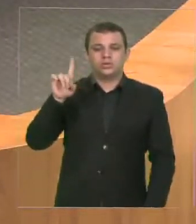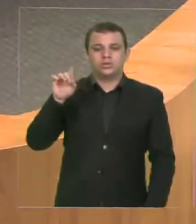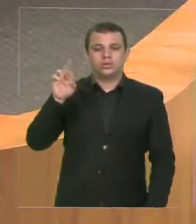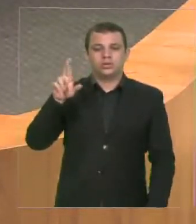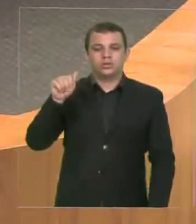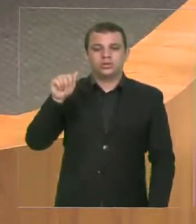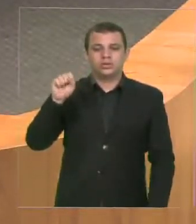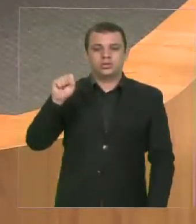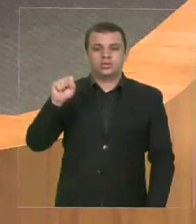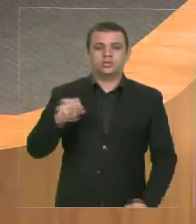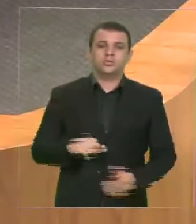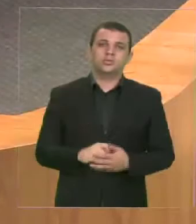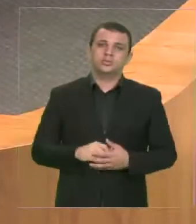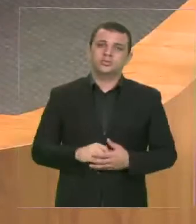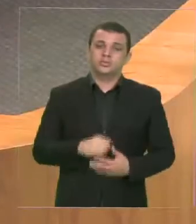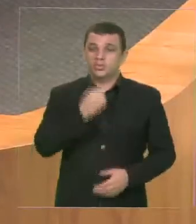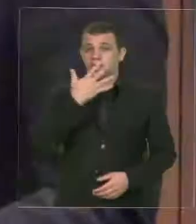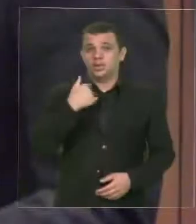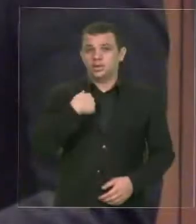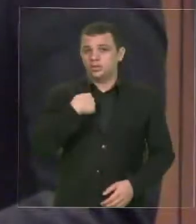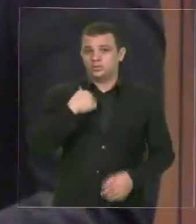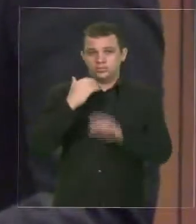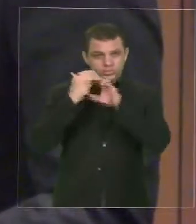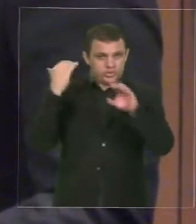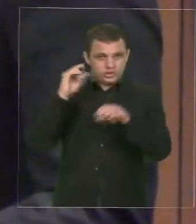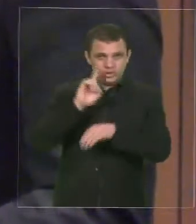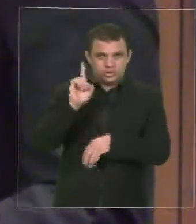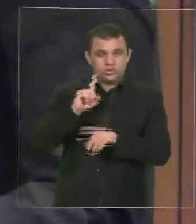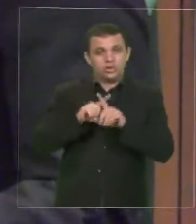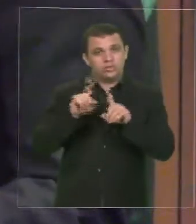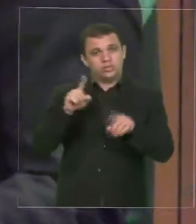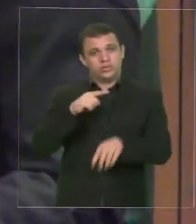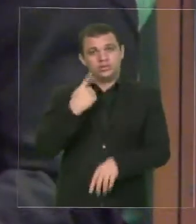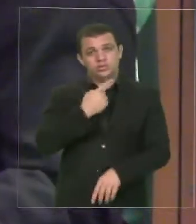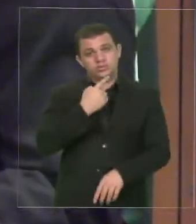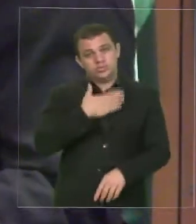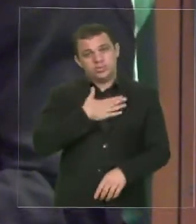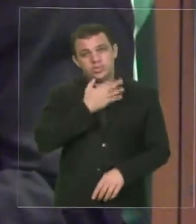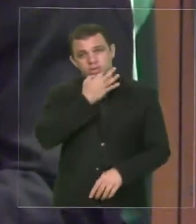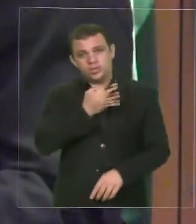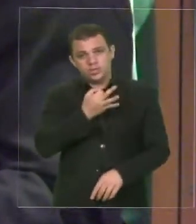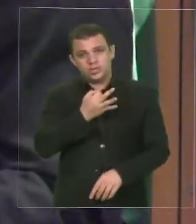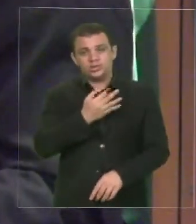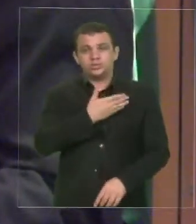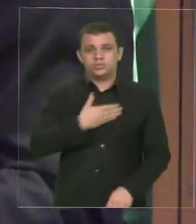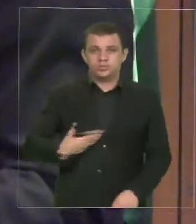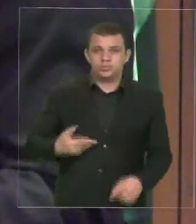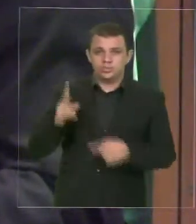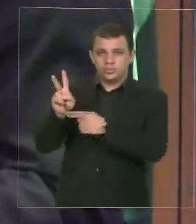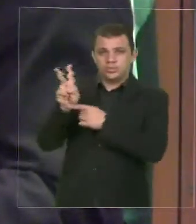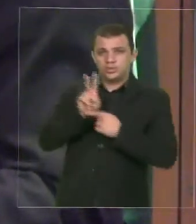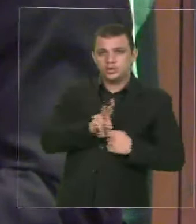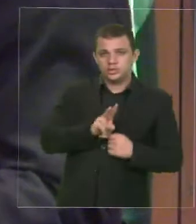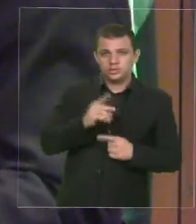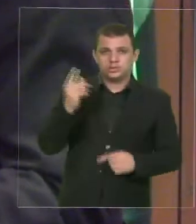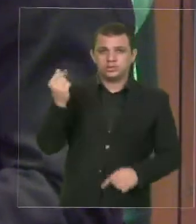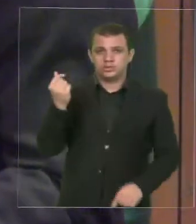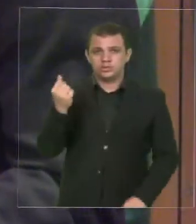mas acreditamos que o governador quer tomar um empréstimo de 50...